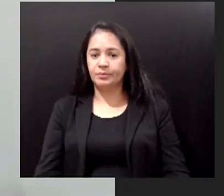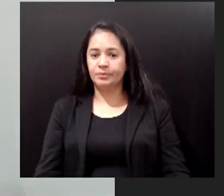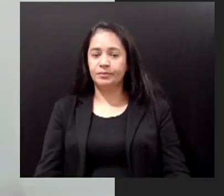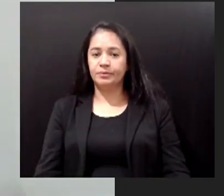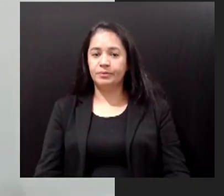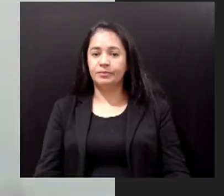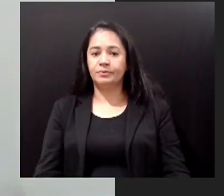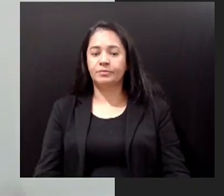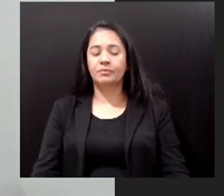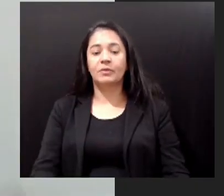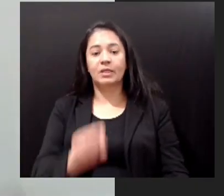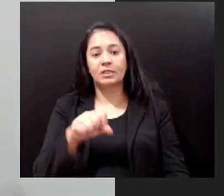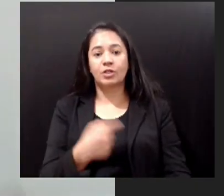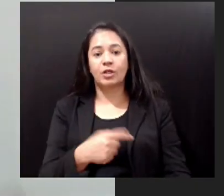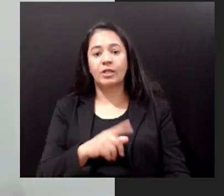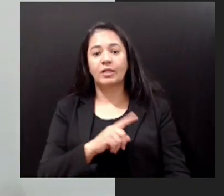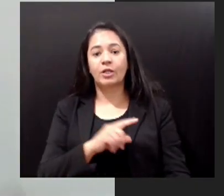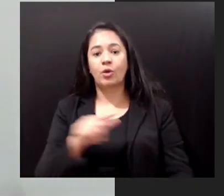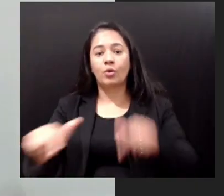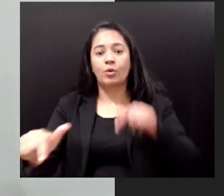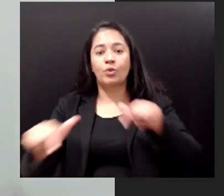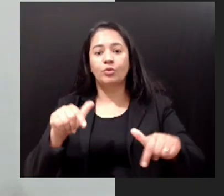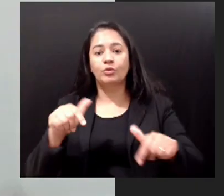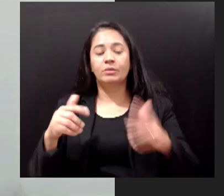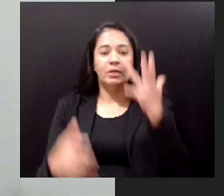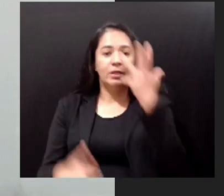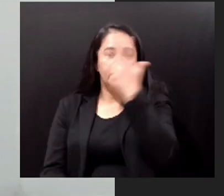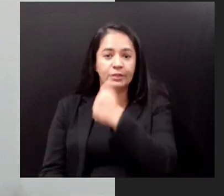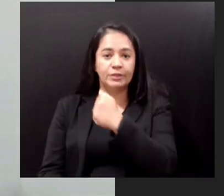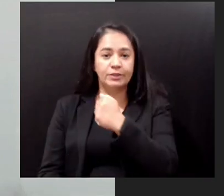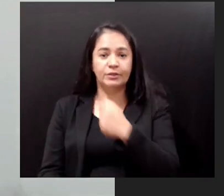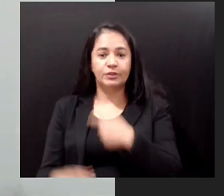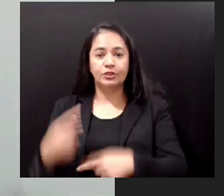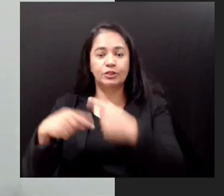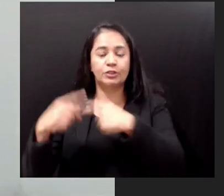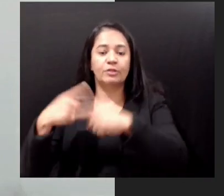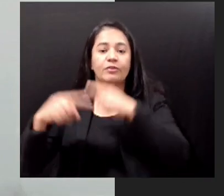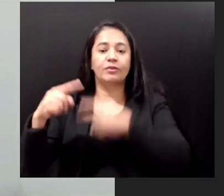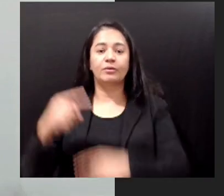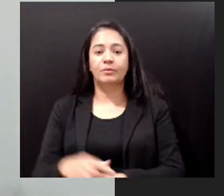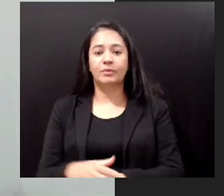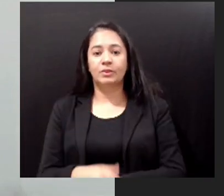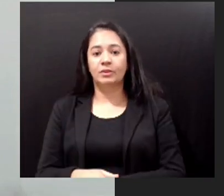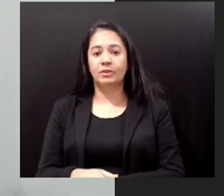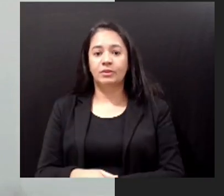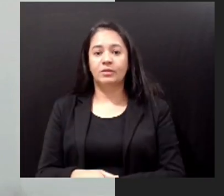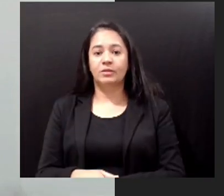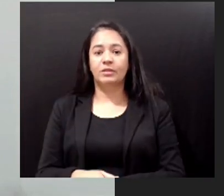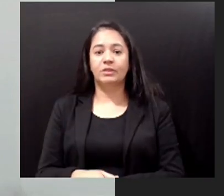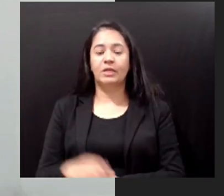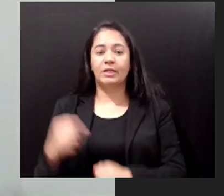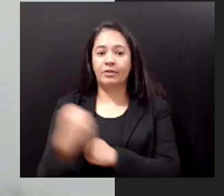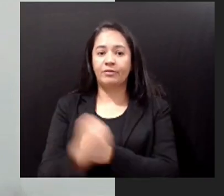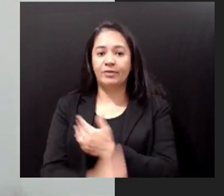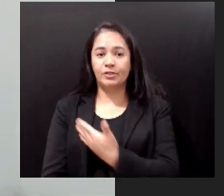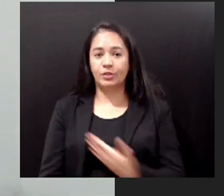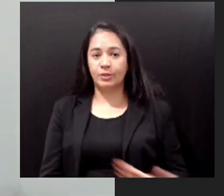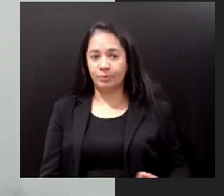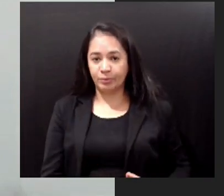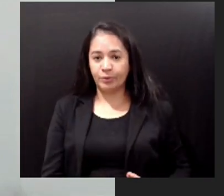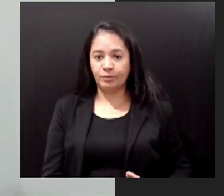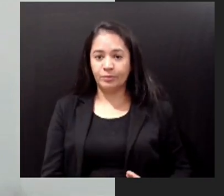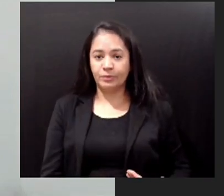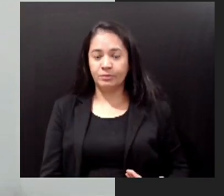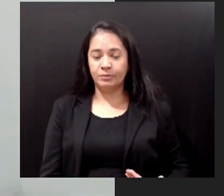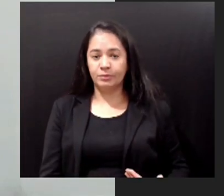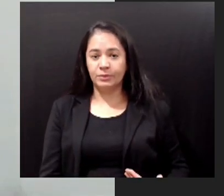Claro, nós temos um trabalho muito bonito desenvolvido pela nossa Defensoria Pública. Então, a Defensoria